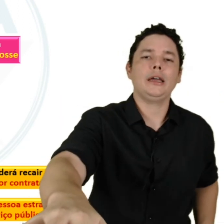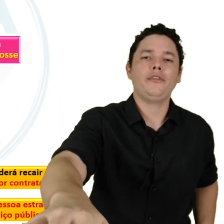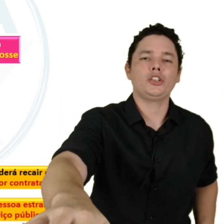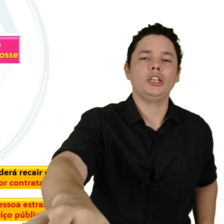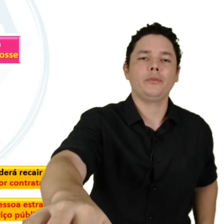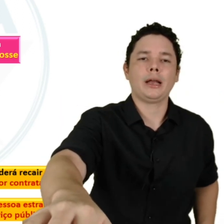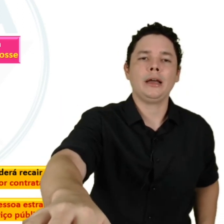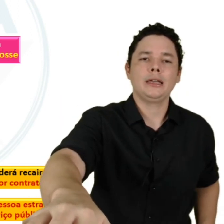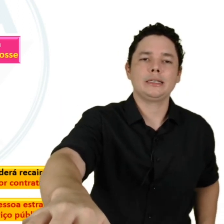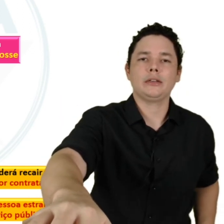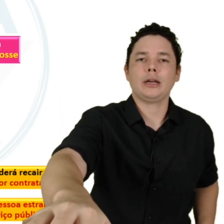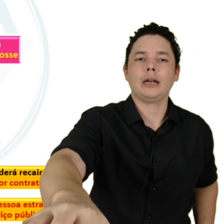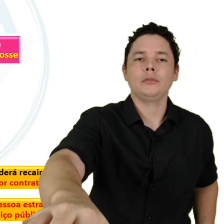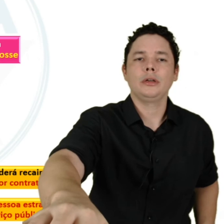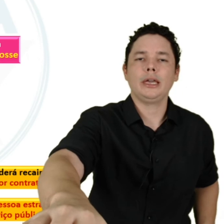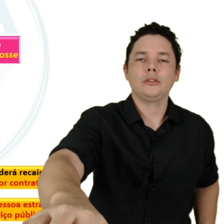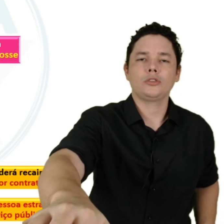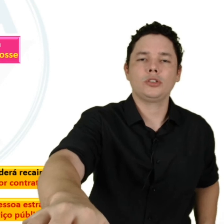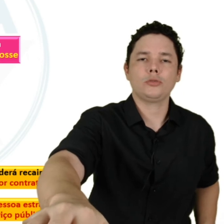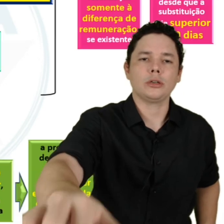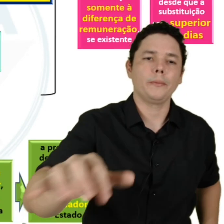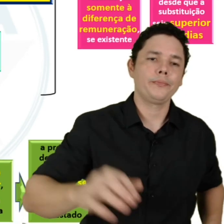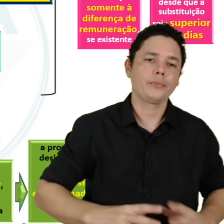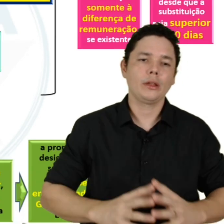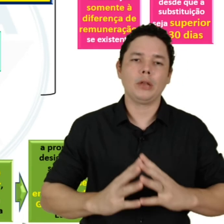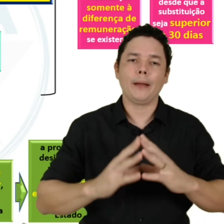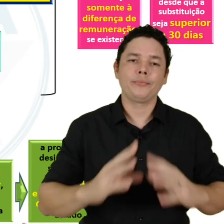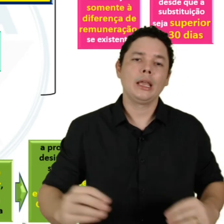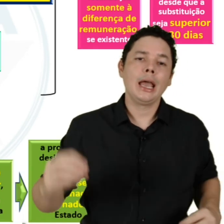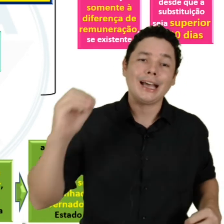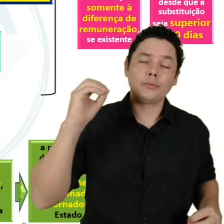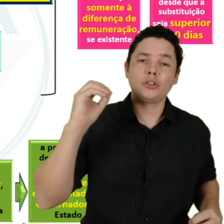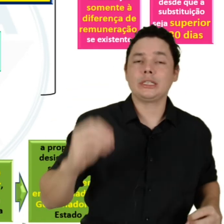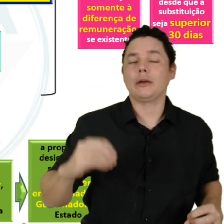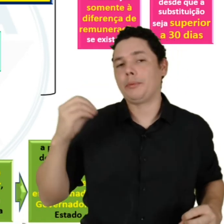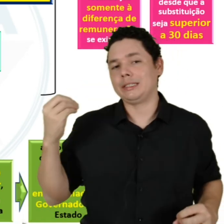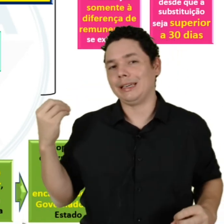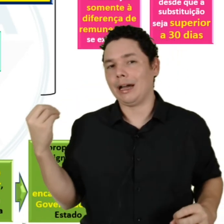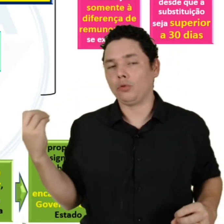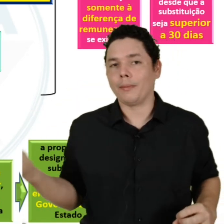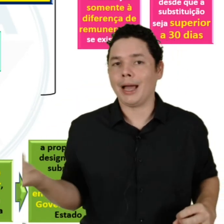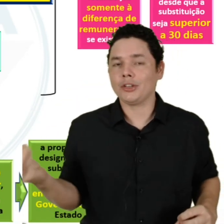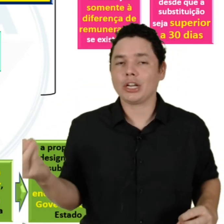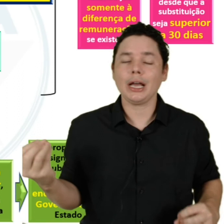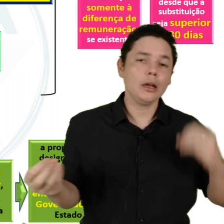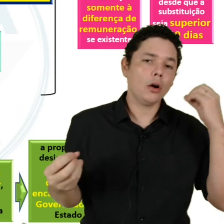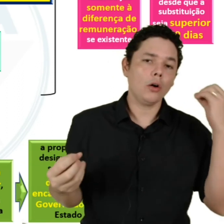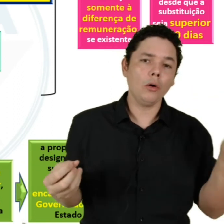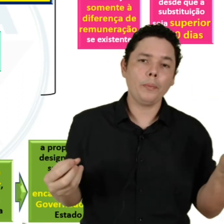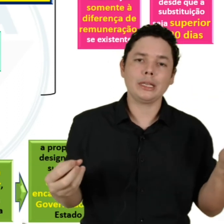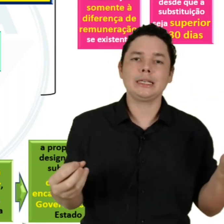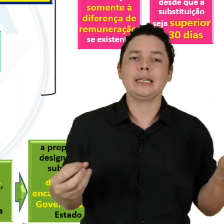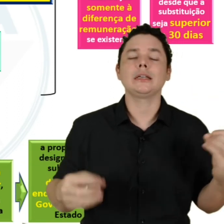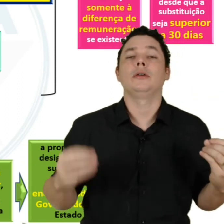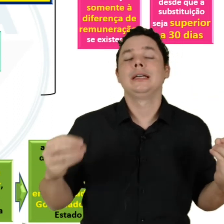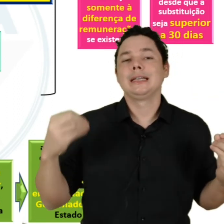lá efetivo para exercer o cargo em substituição. Vamos lá. A substituição ela pode ser automática ou